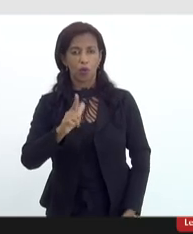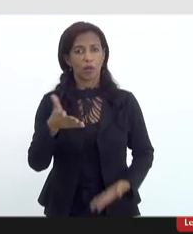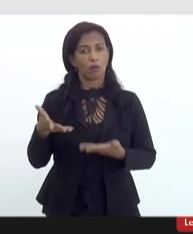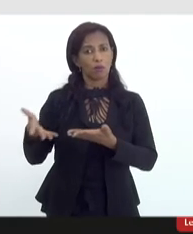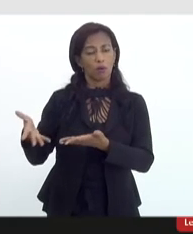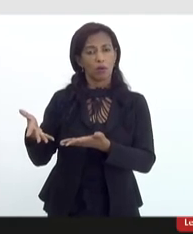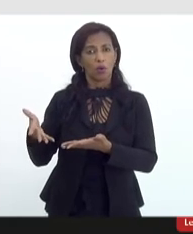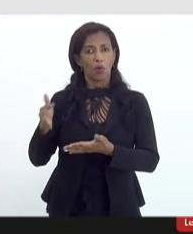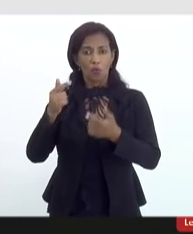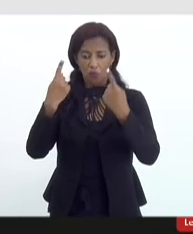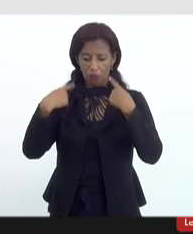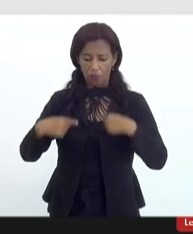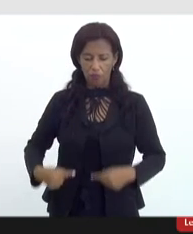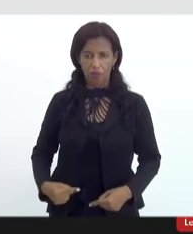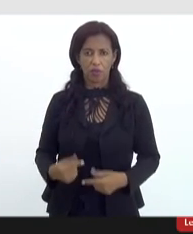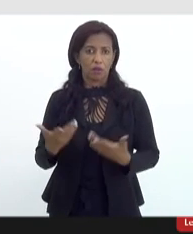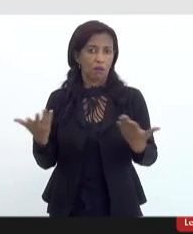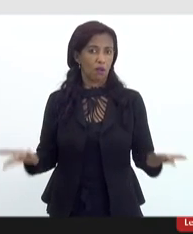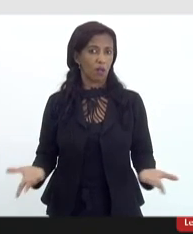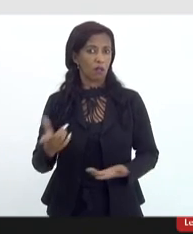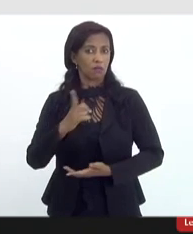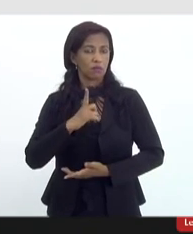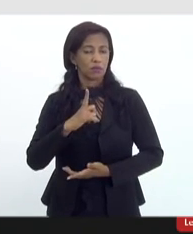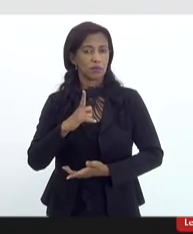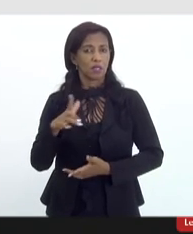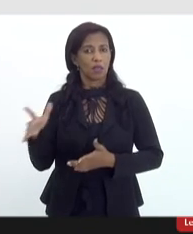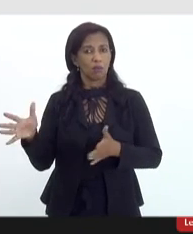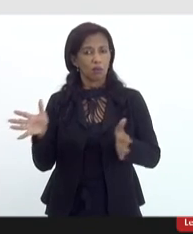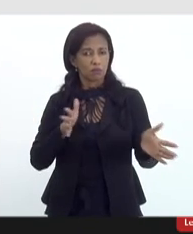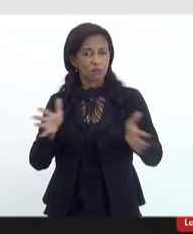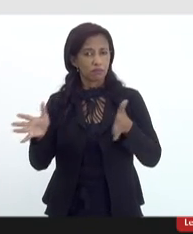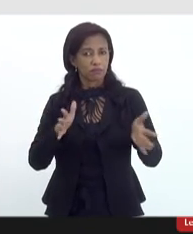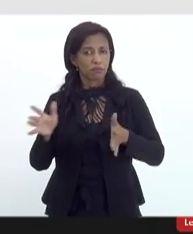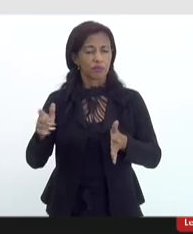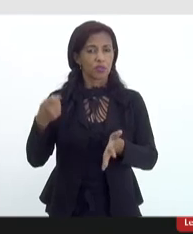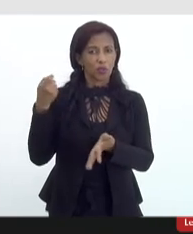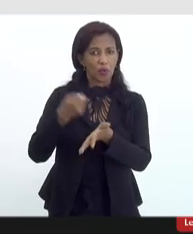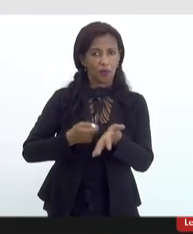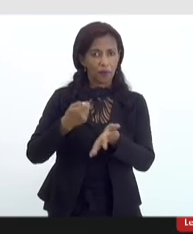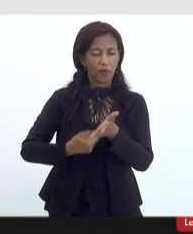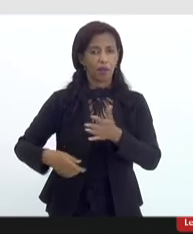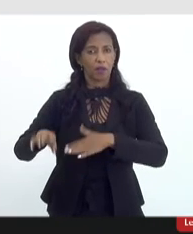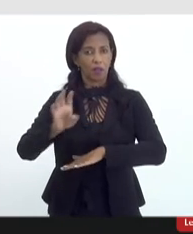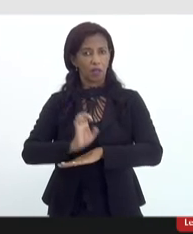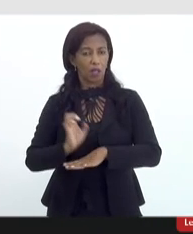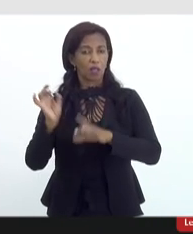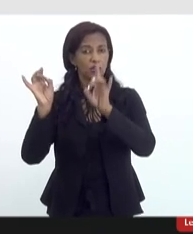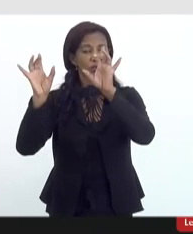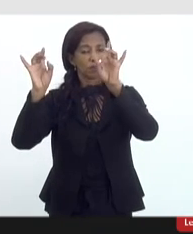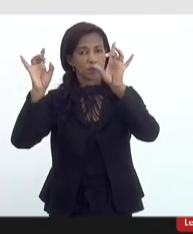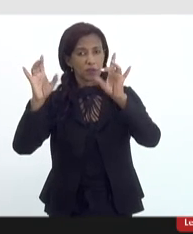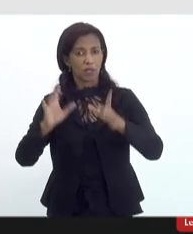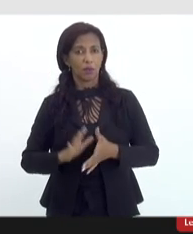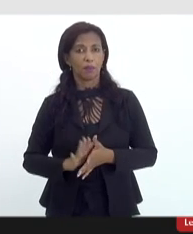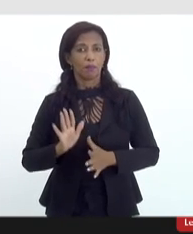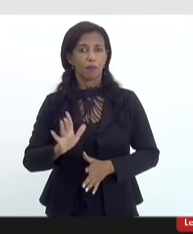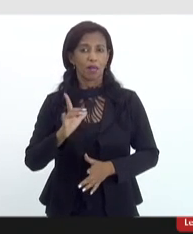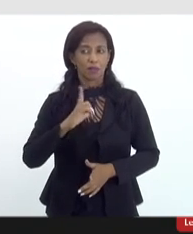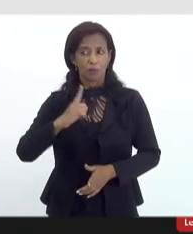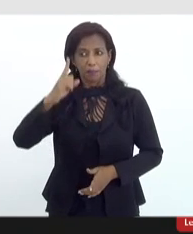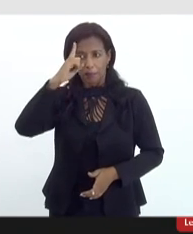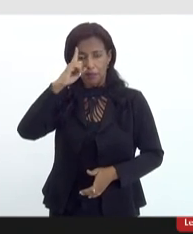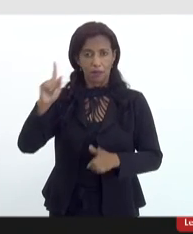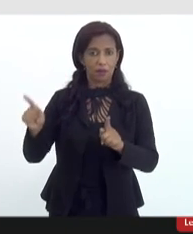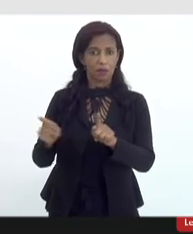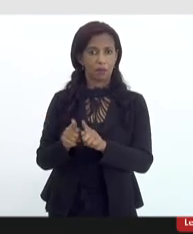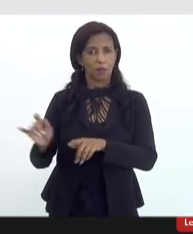nessa dimensão física, né? Porque é claro que tem uma dimensão aí de enfrentamento dos casos em especial, mas se a gente poder pensar